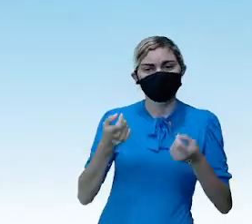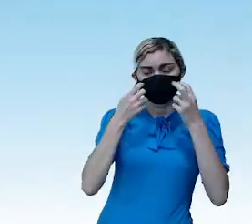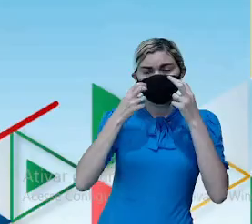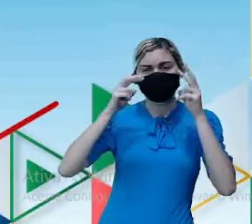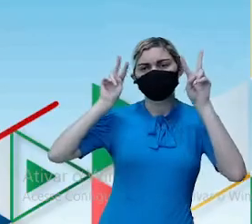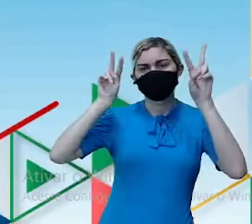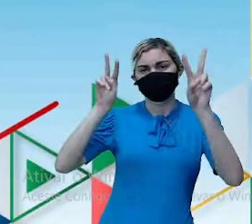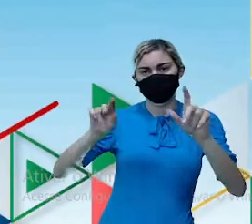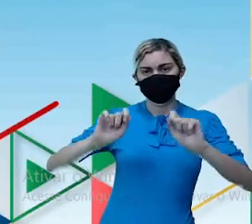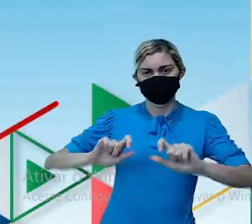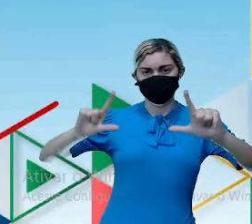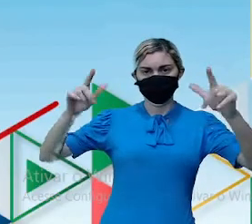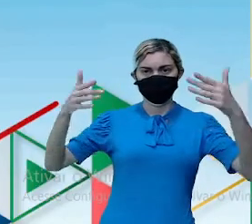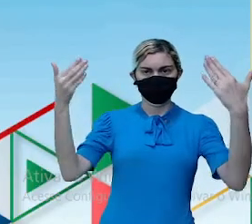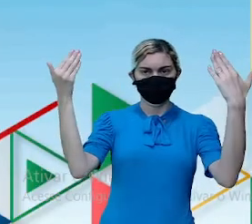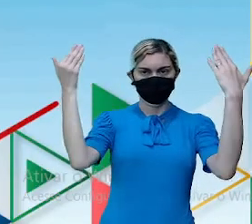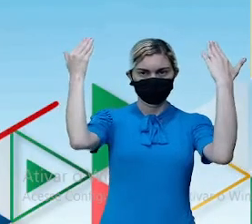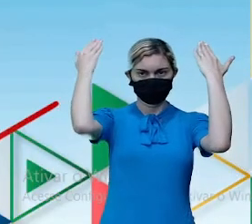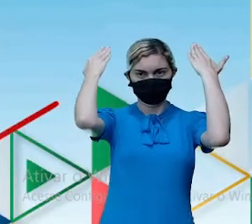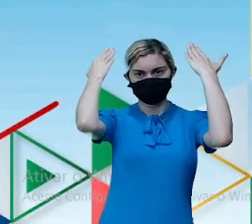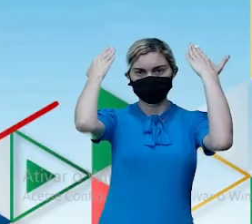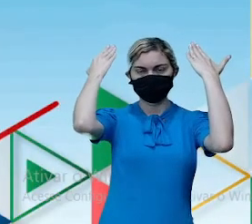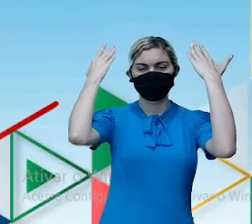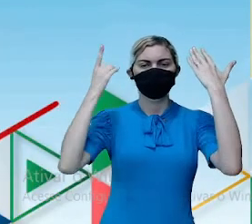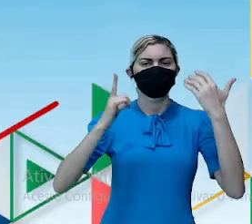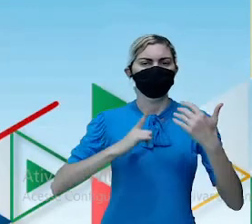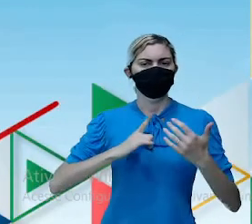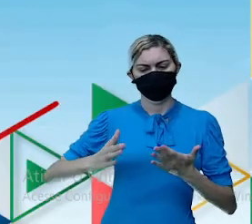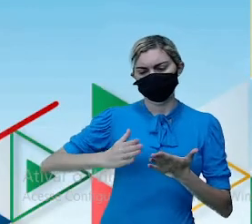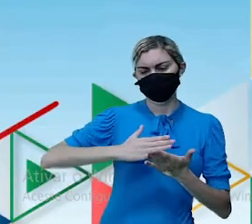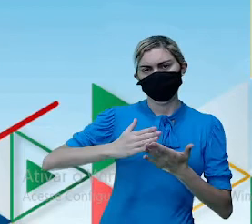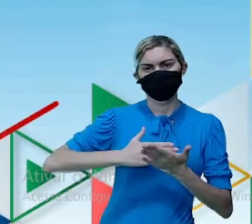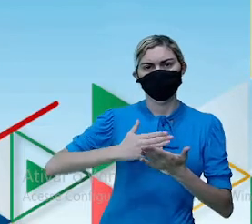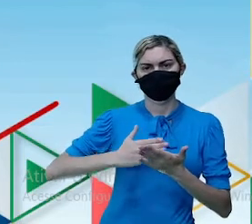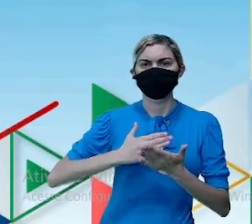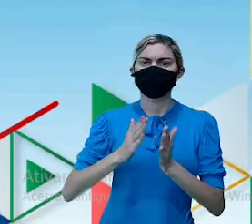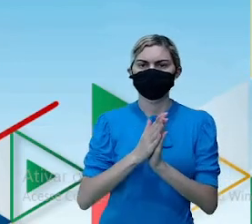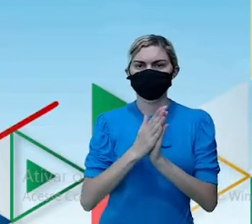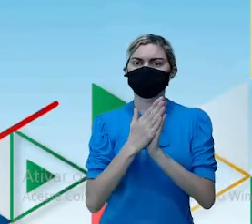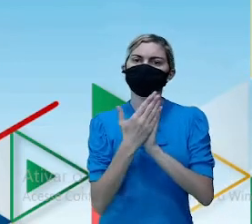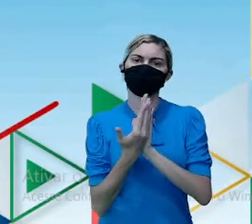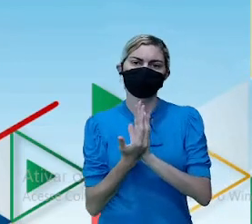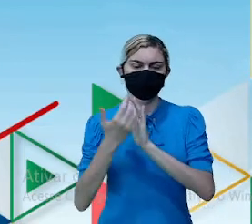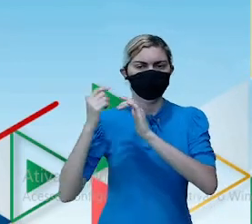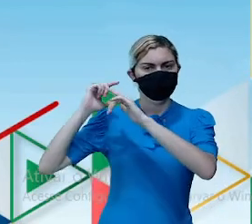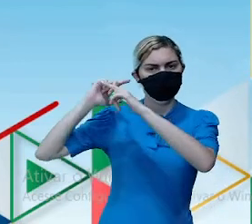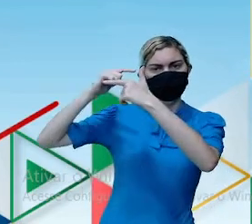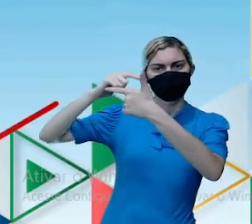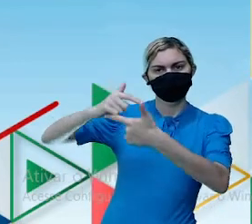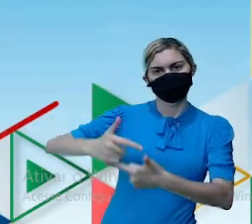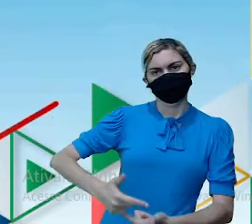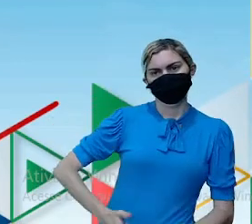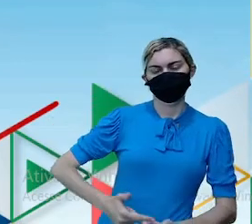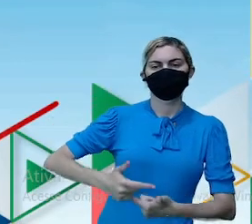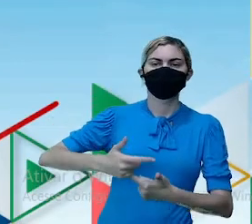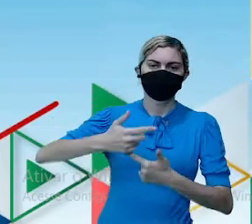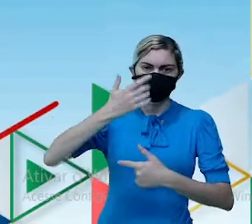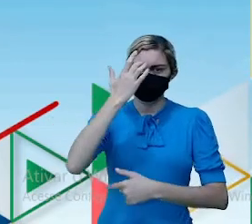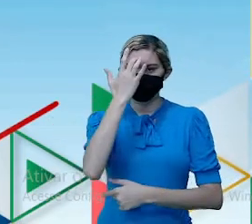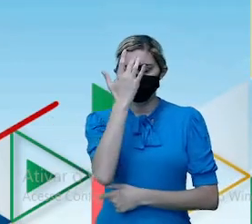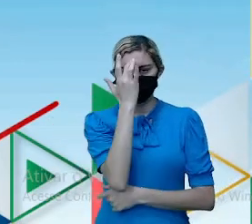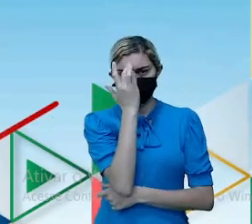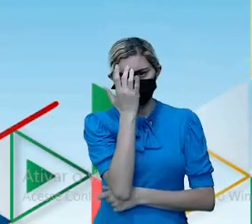a tela, nós temos aqui sobre livros sagrados, tradições indígenas. É isso aí,